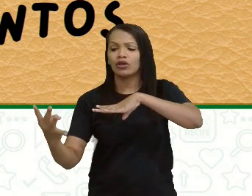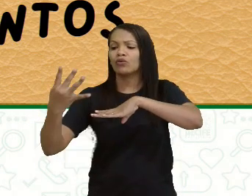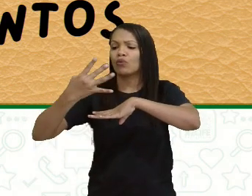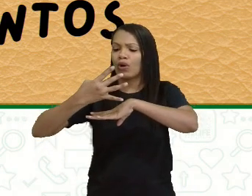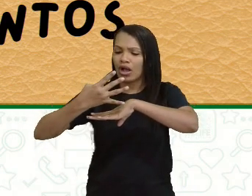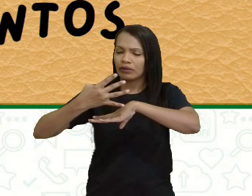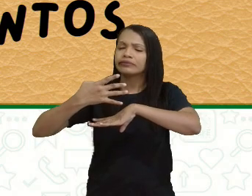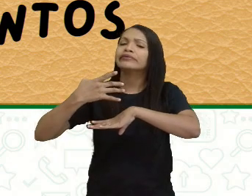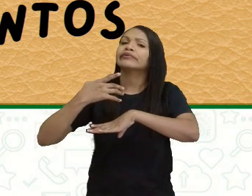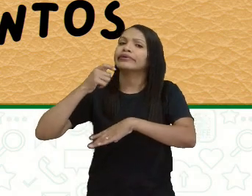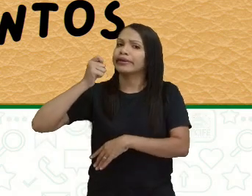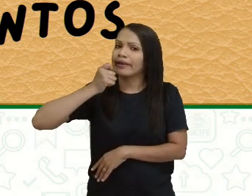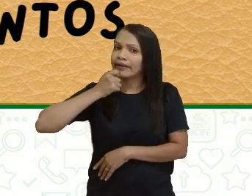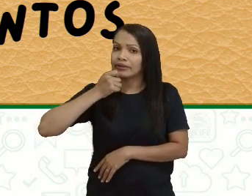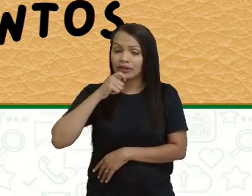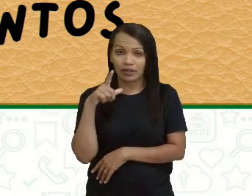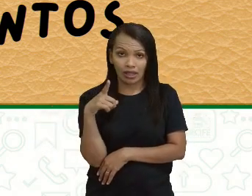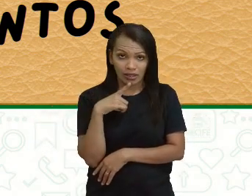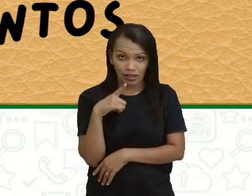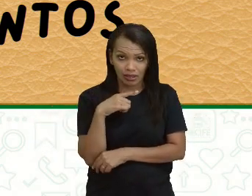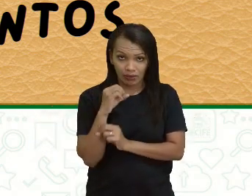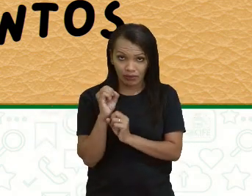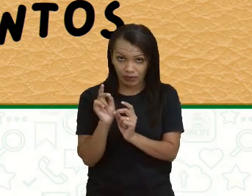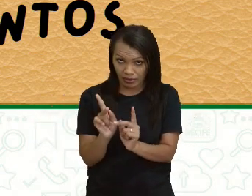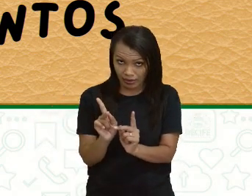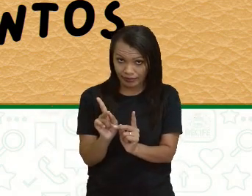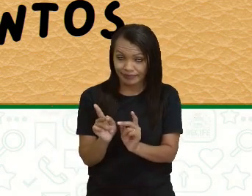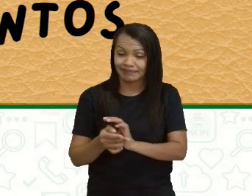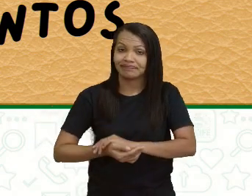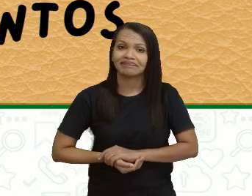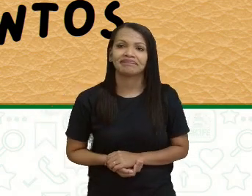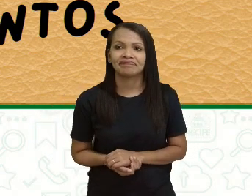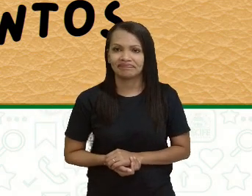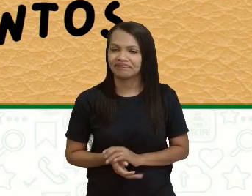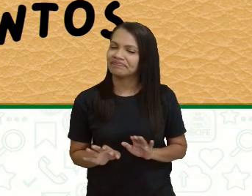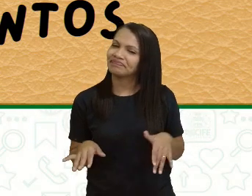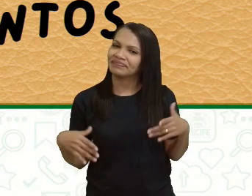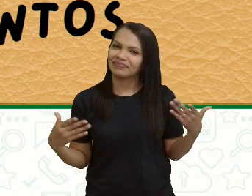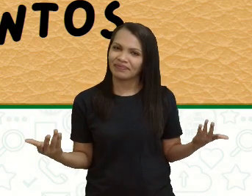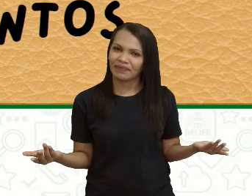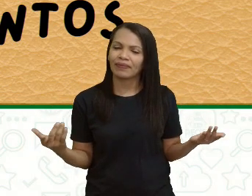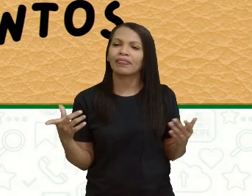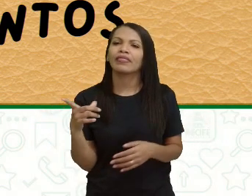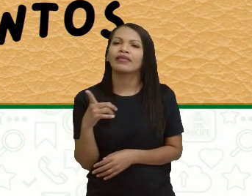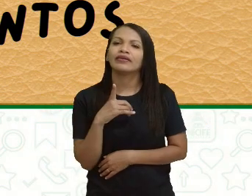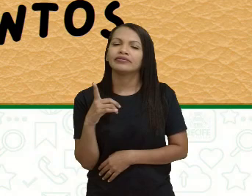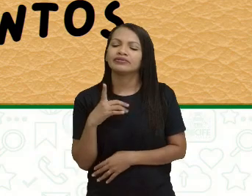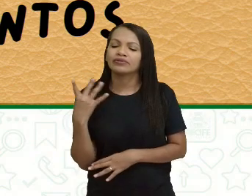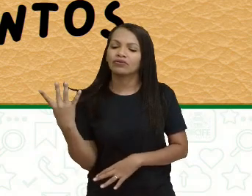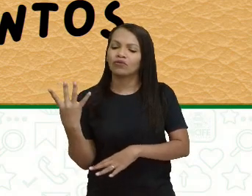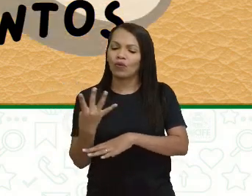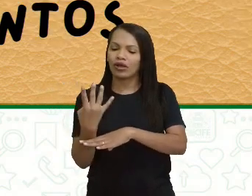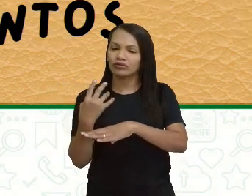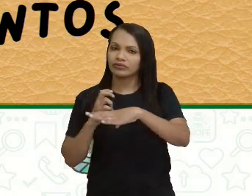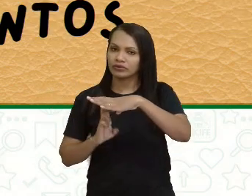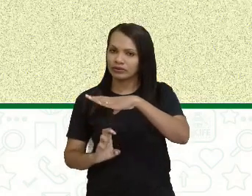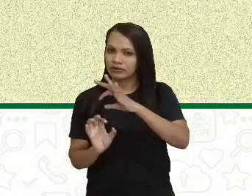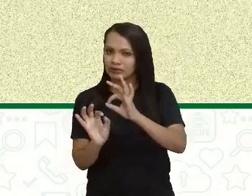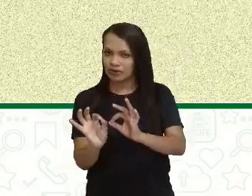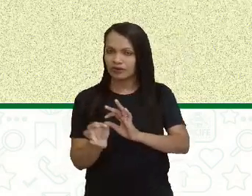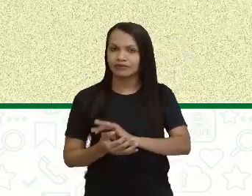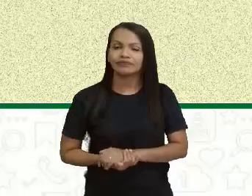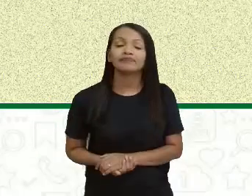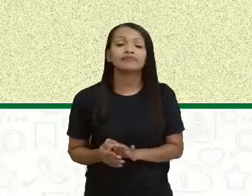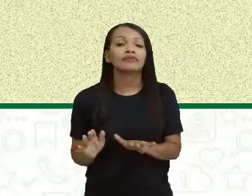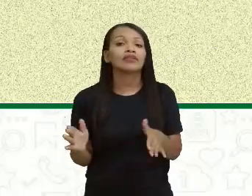partes que estão a sobrar, ok? Então, eu tenho 4/5.